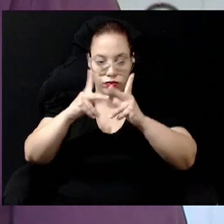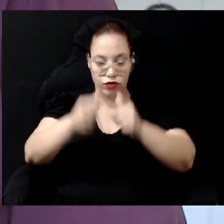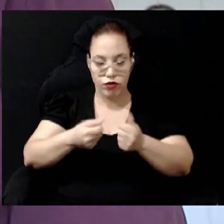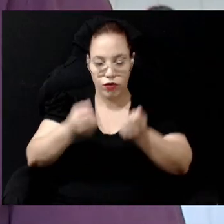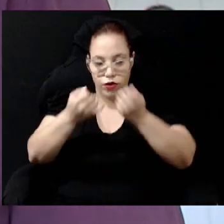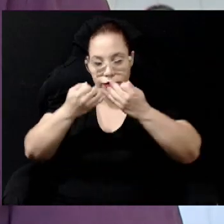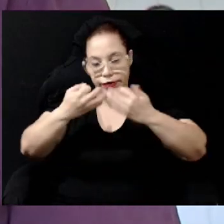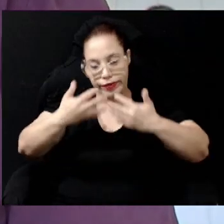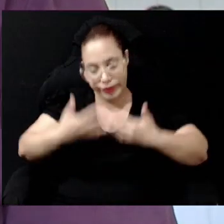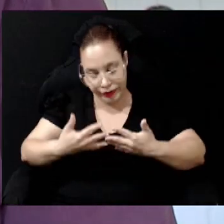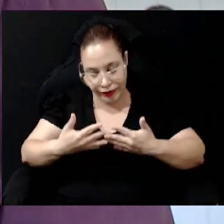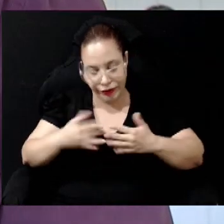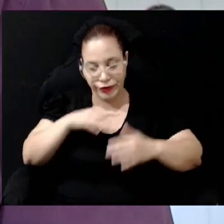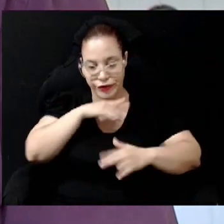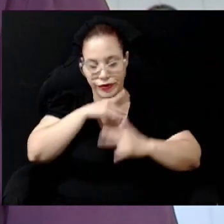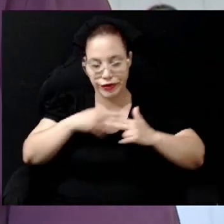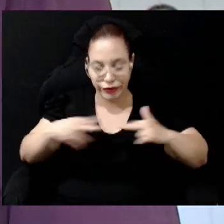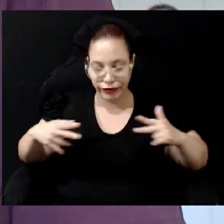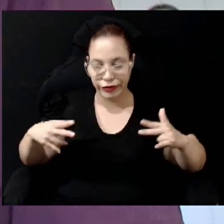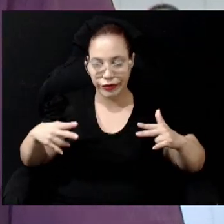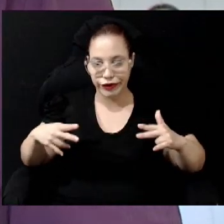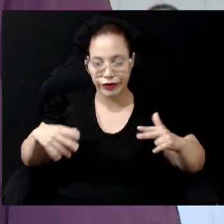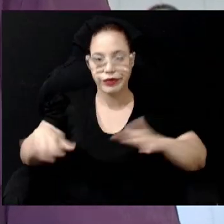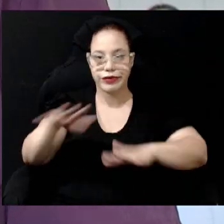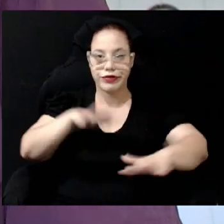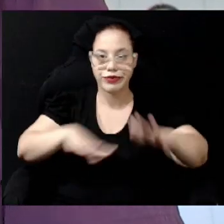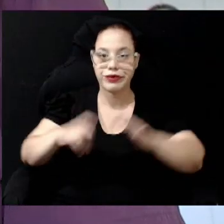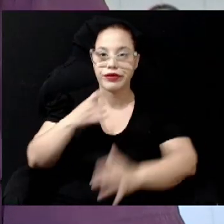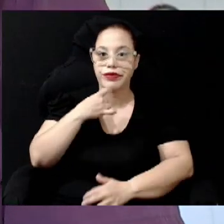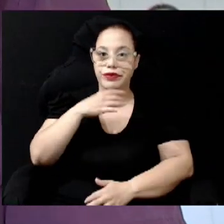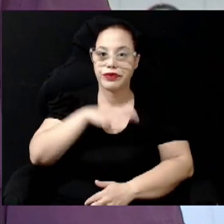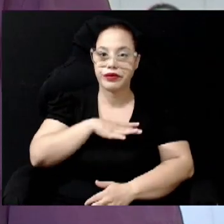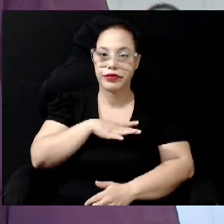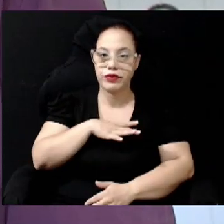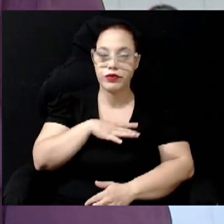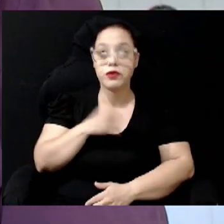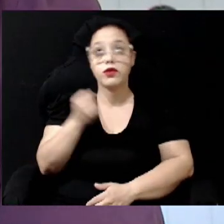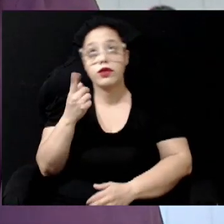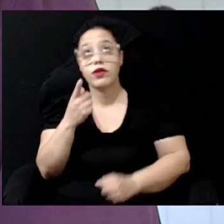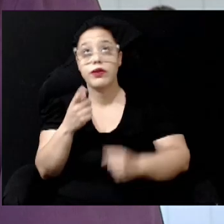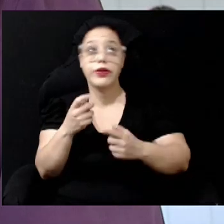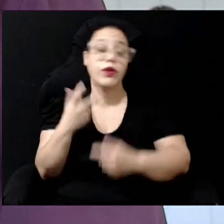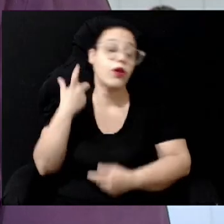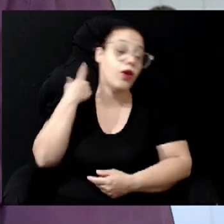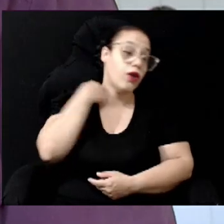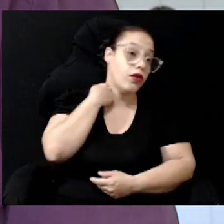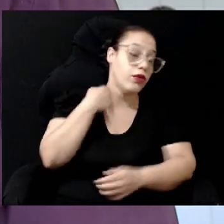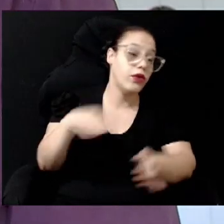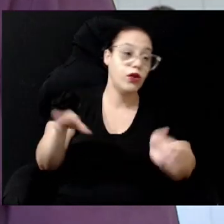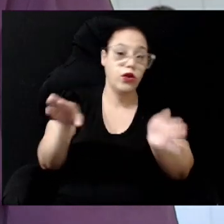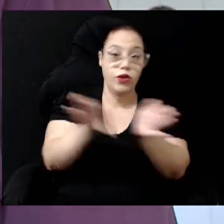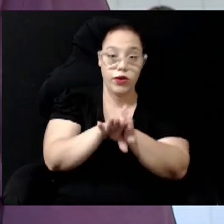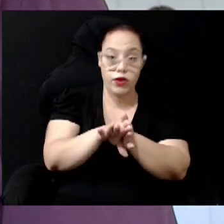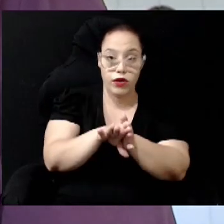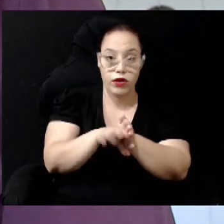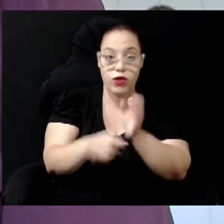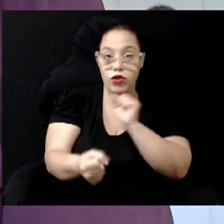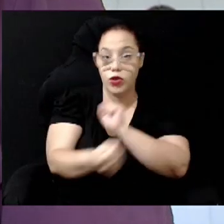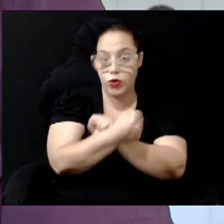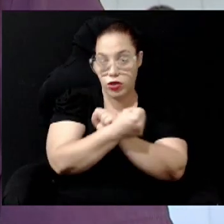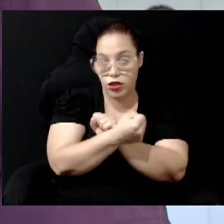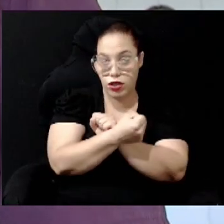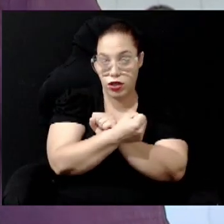animais domésticos, né, do município de Campinas. Então, quando algum animal microchipado entra no serviço de proteção pelo